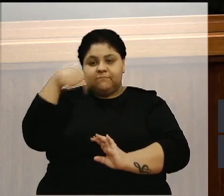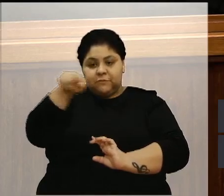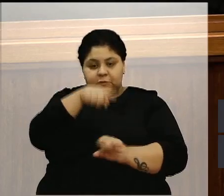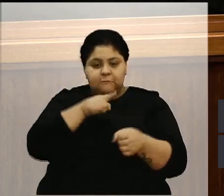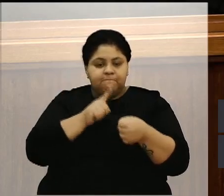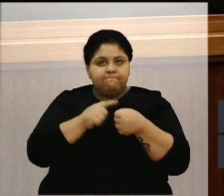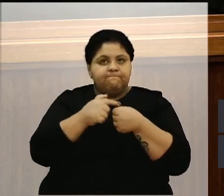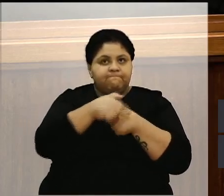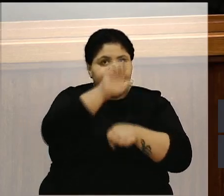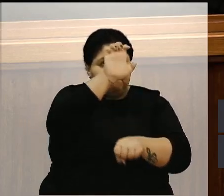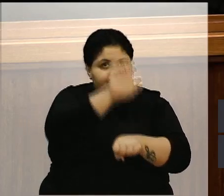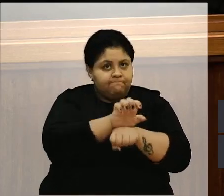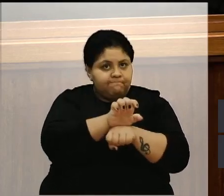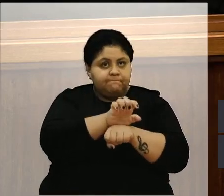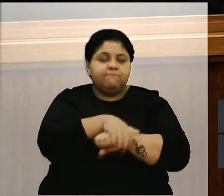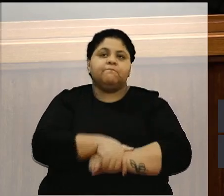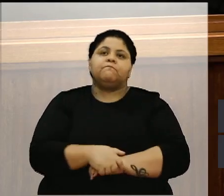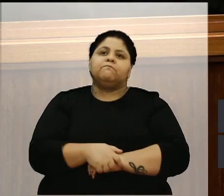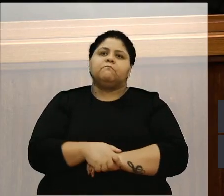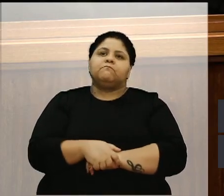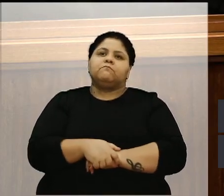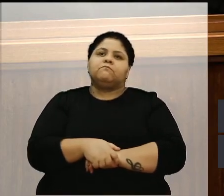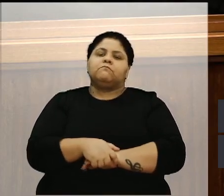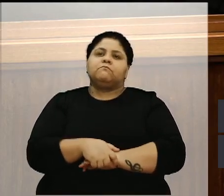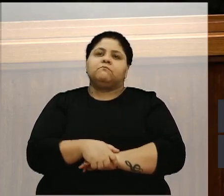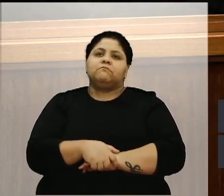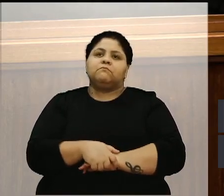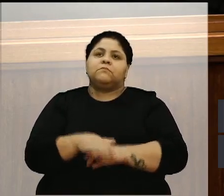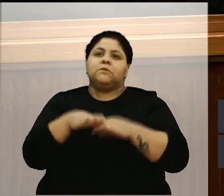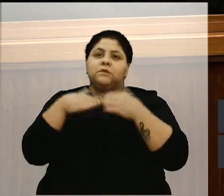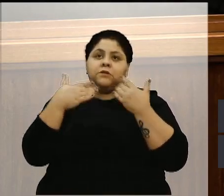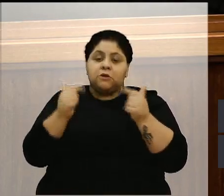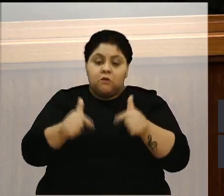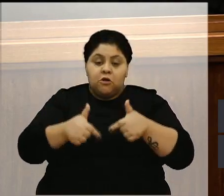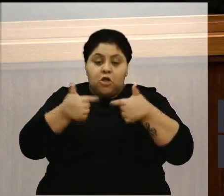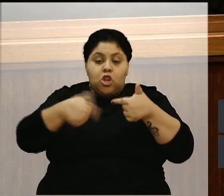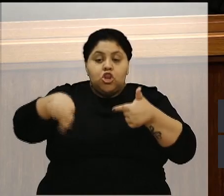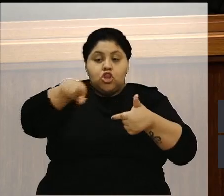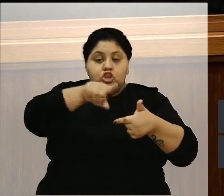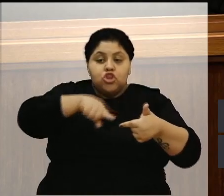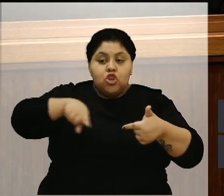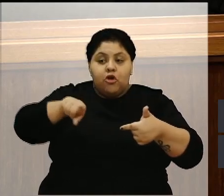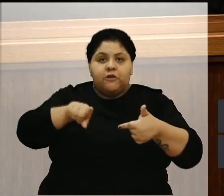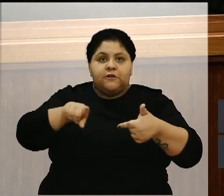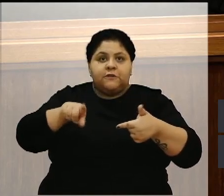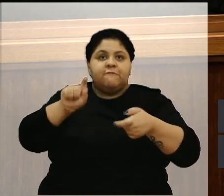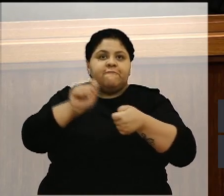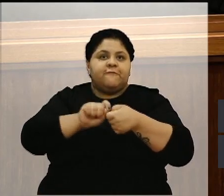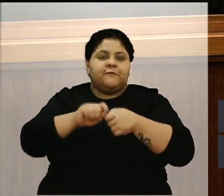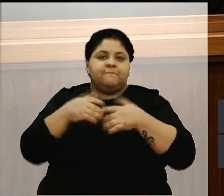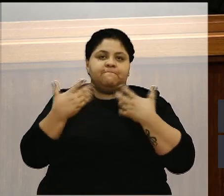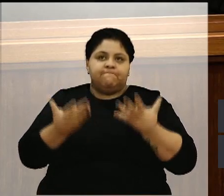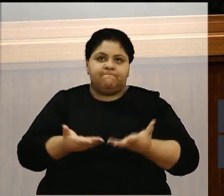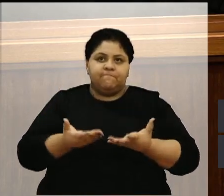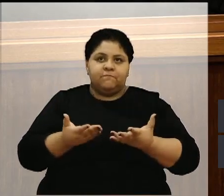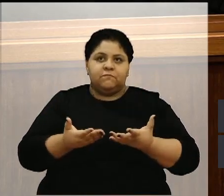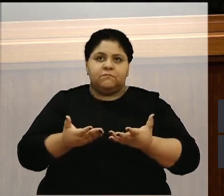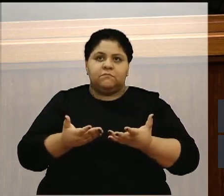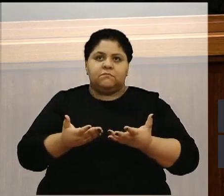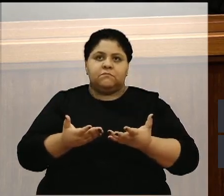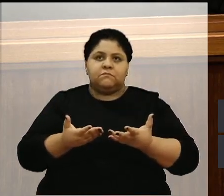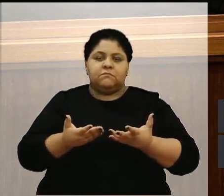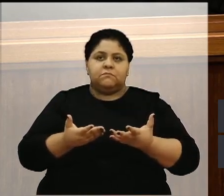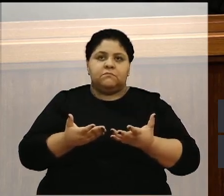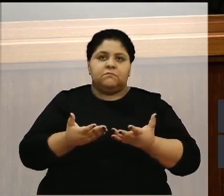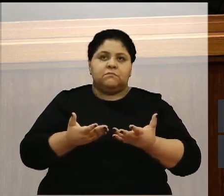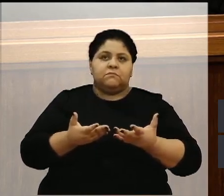cidade, para o nosso estado. E essa é uma tarefa que apenas nós podemos fazer, que nenhuma das